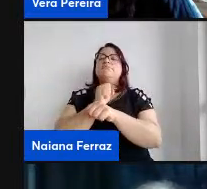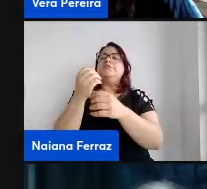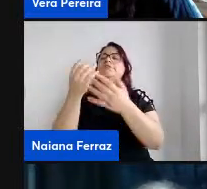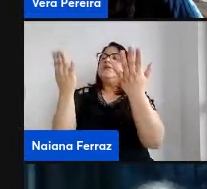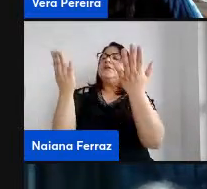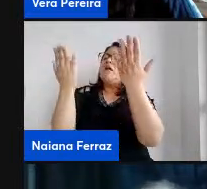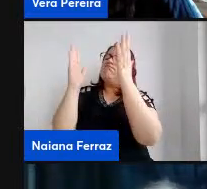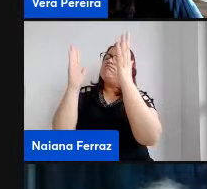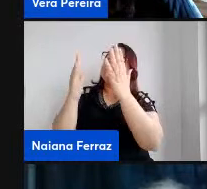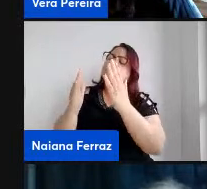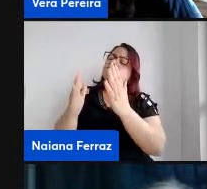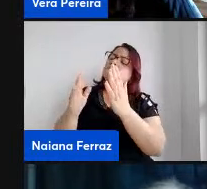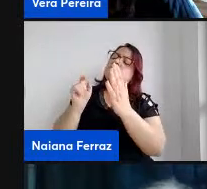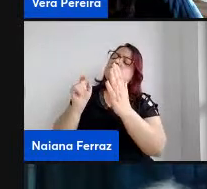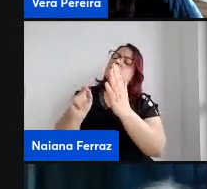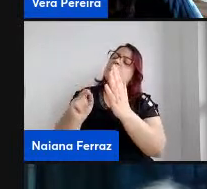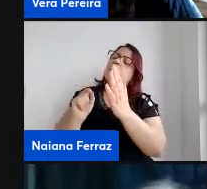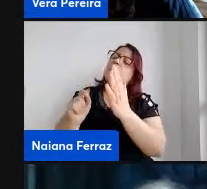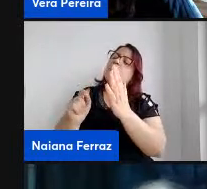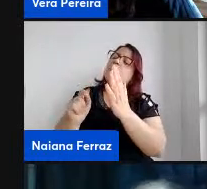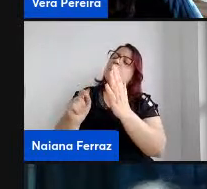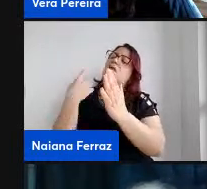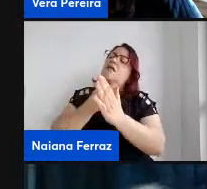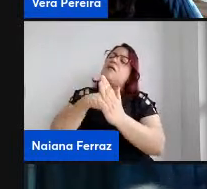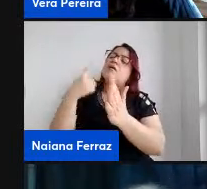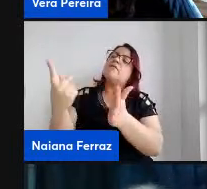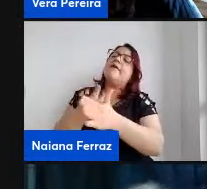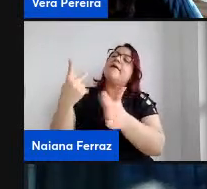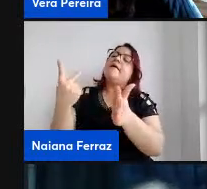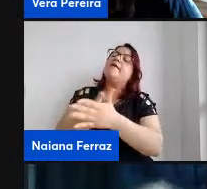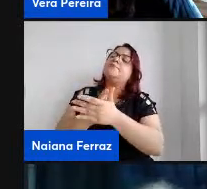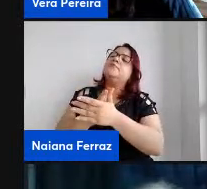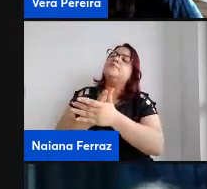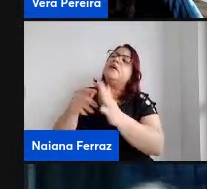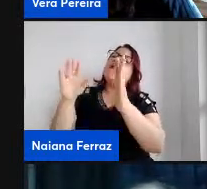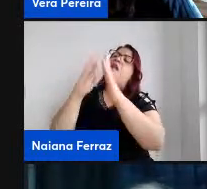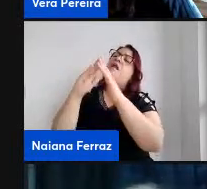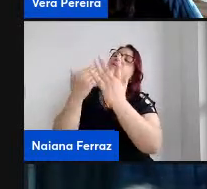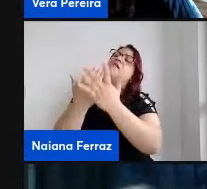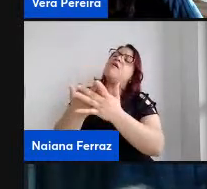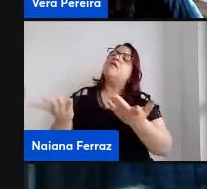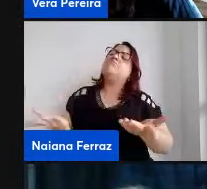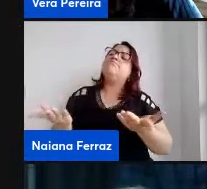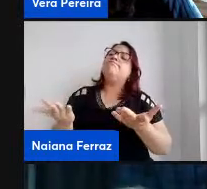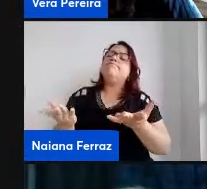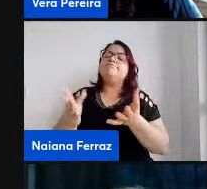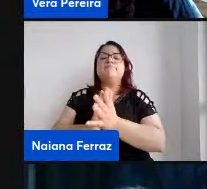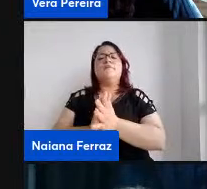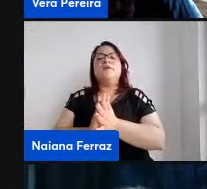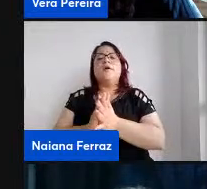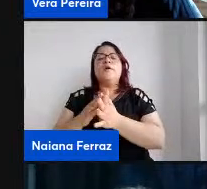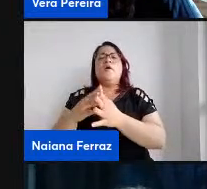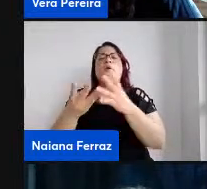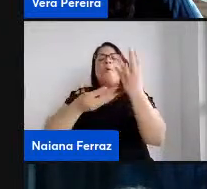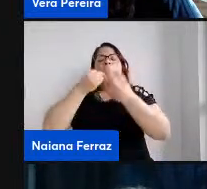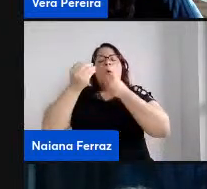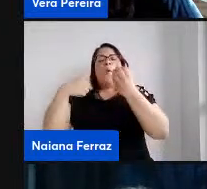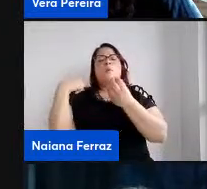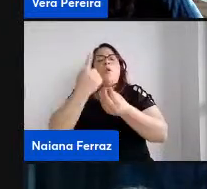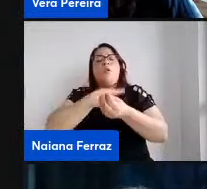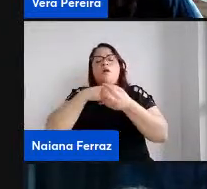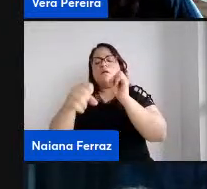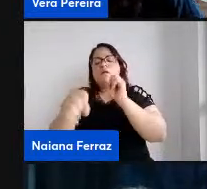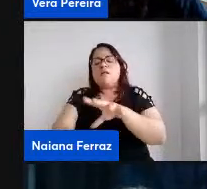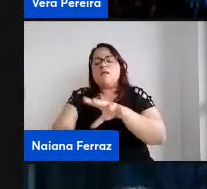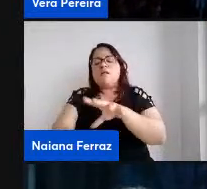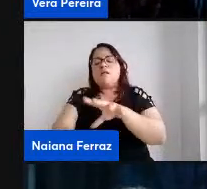que nós estamos fazendo nas escolas. Que ensino nós estamos oferecendo? E